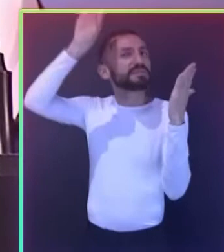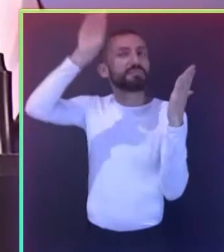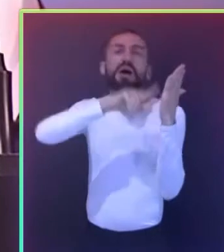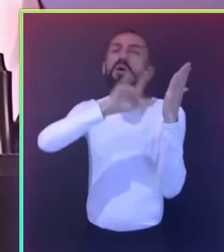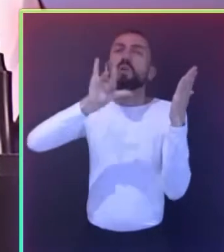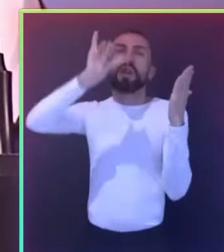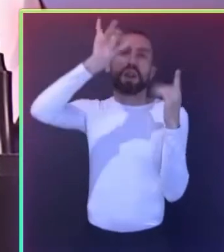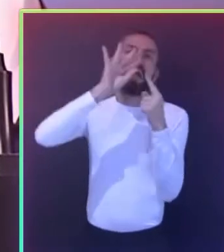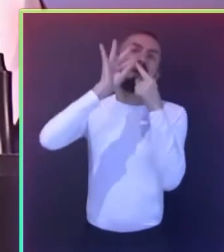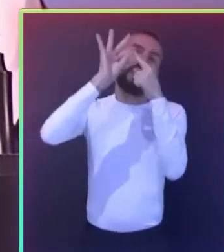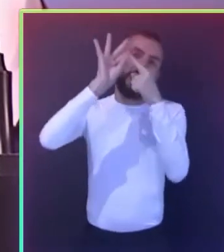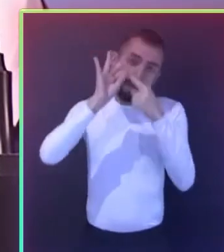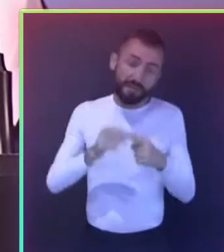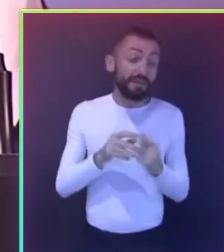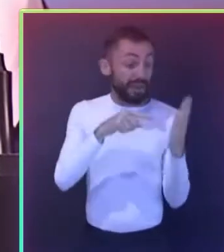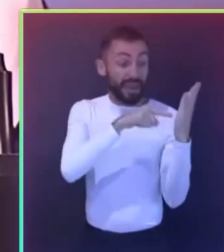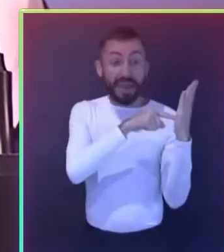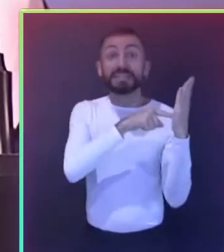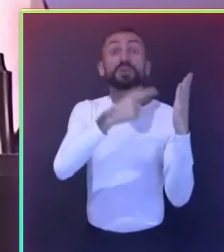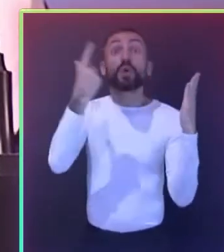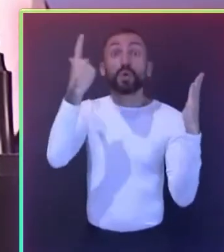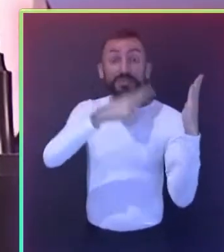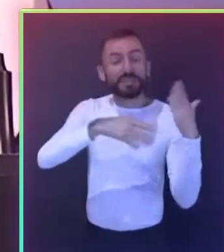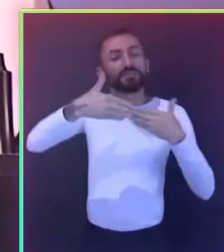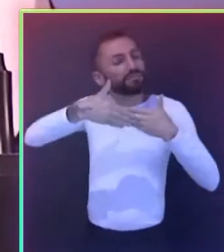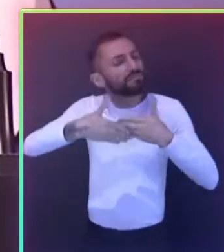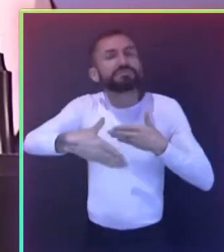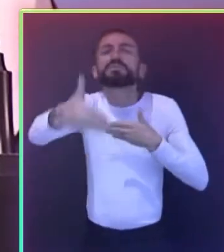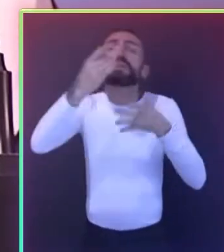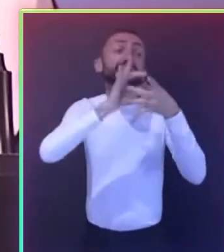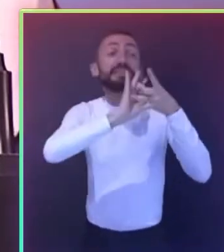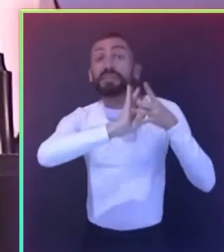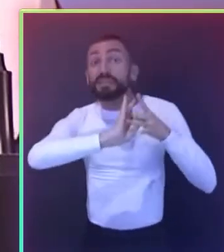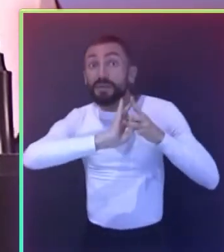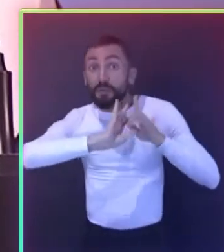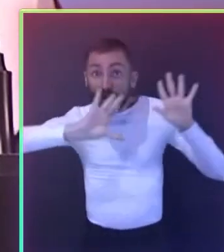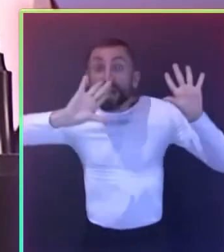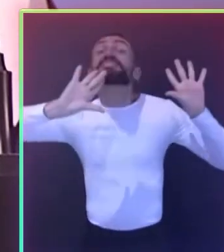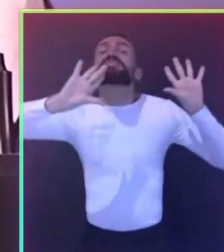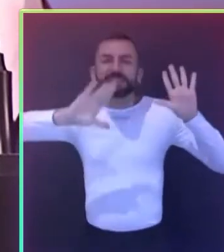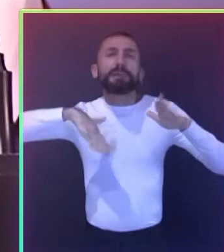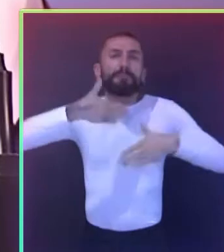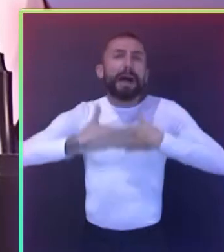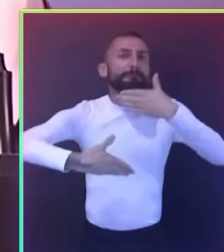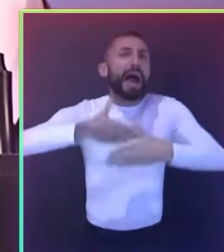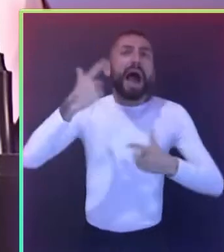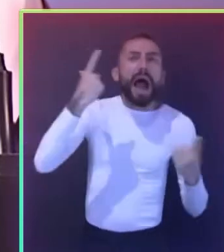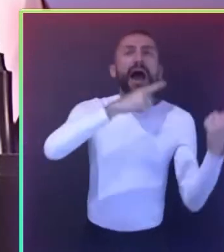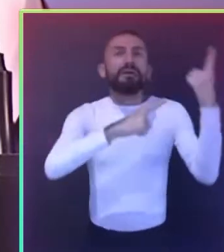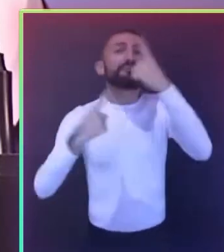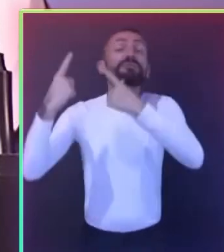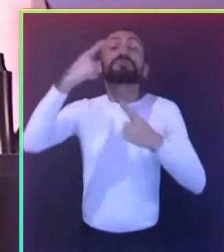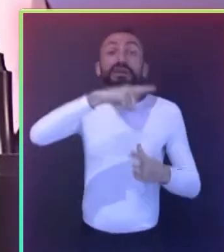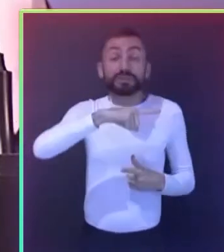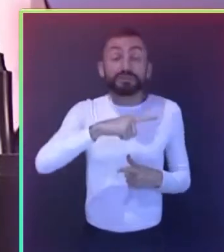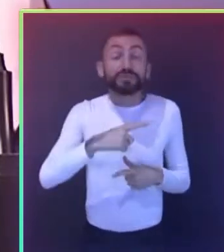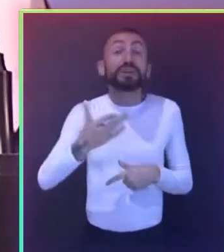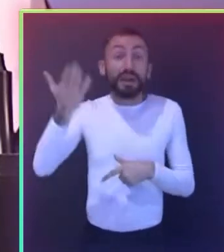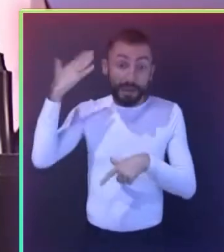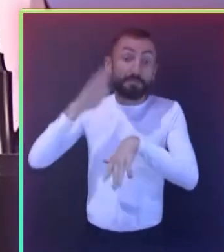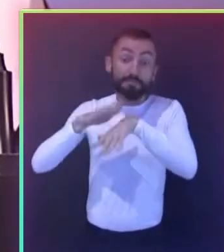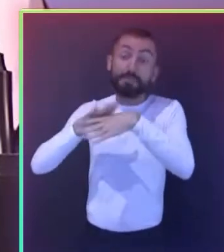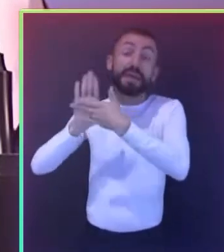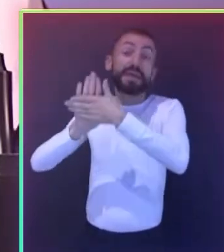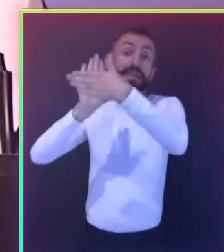inegáveis os avanços e as construções da democracia e com acertos e erros o legado do período